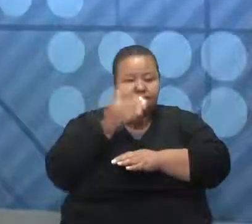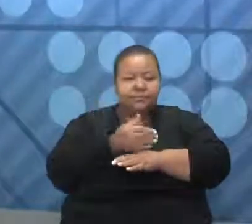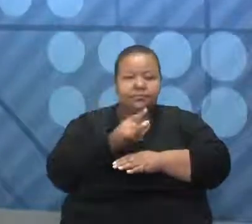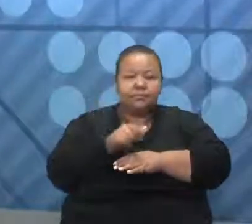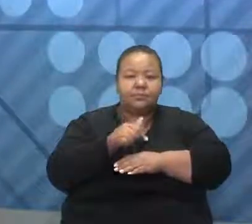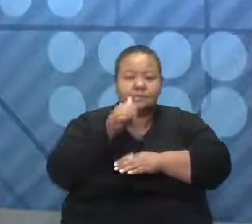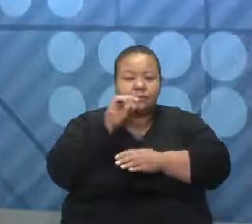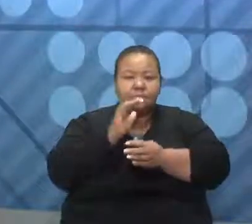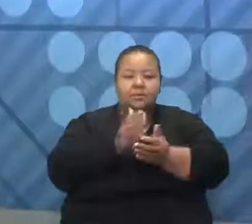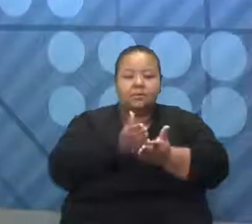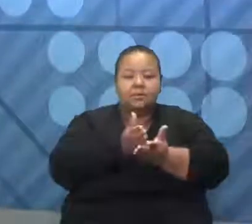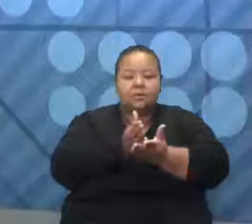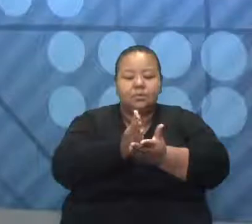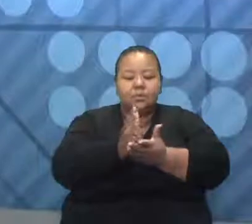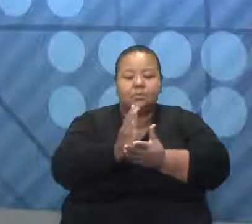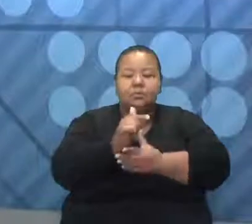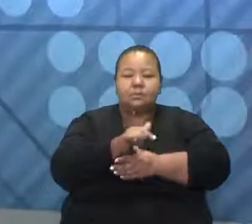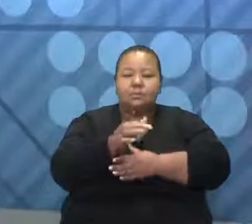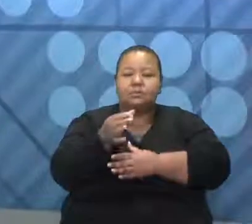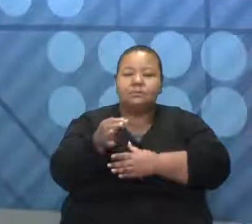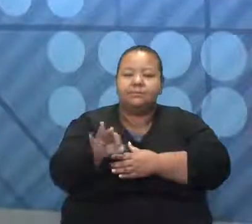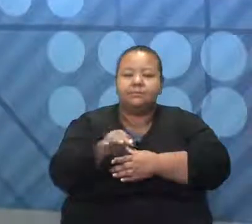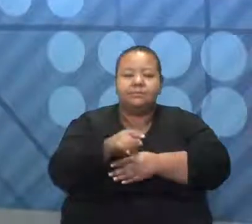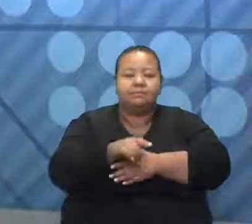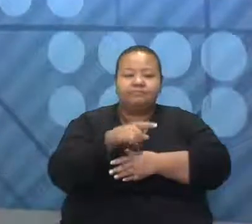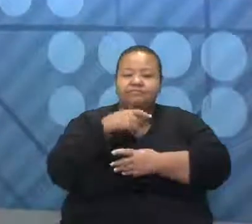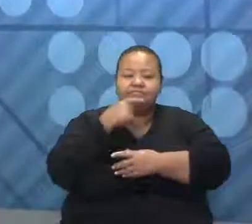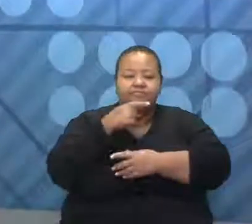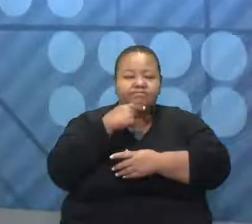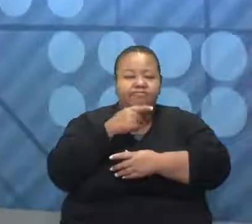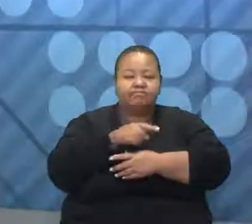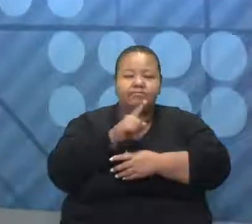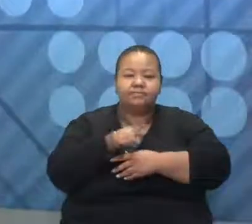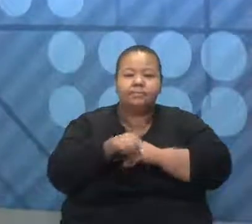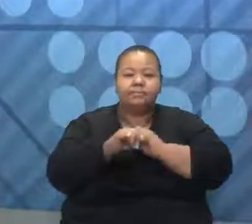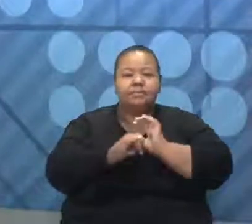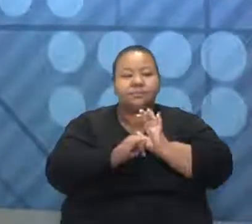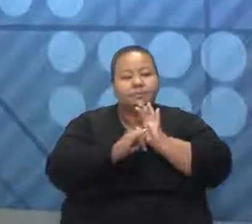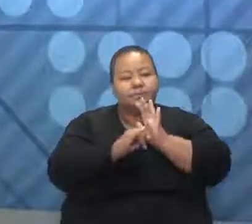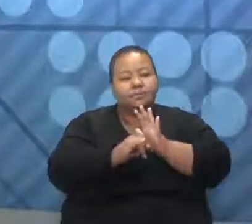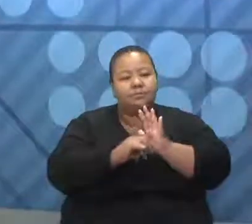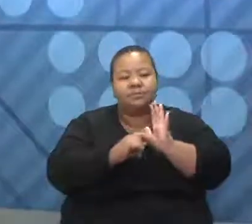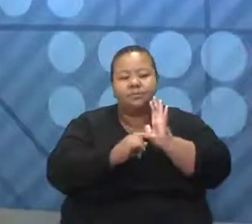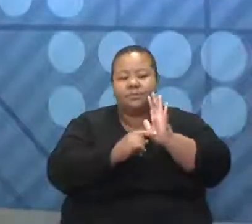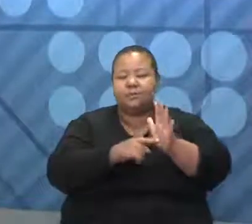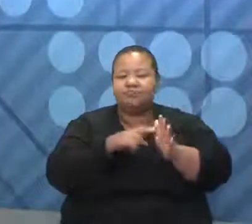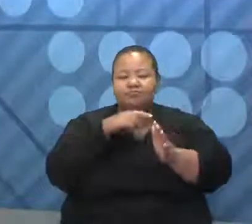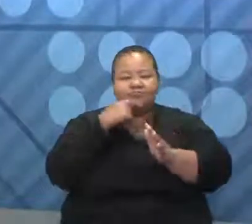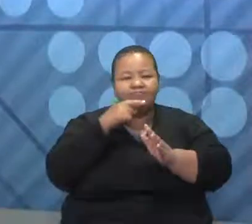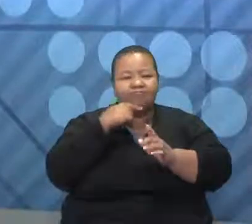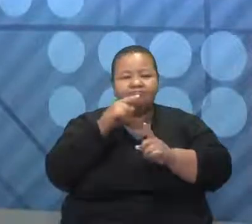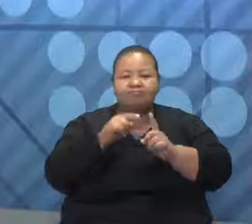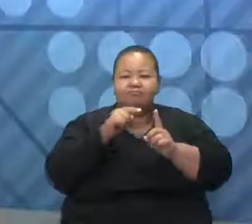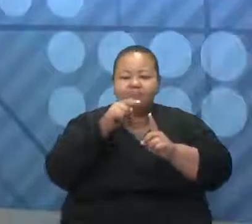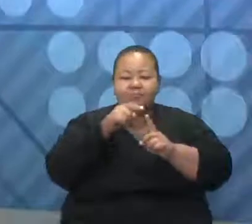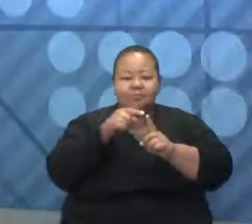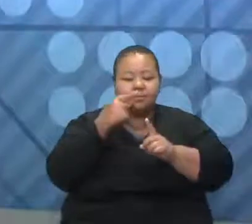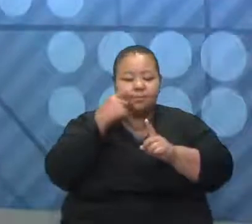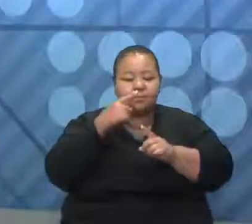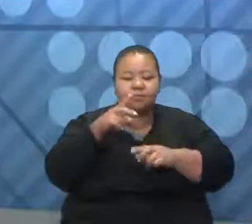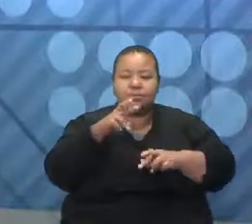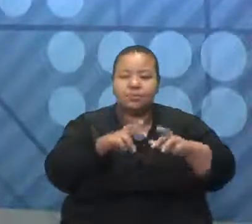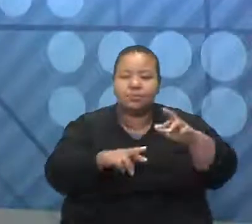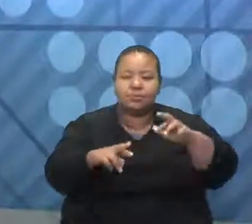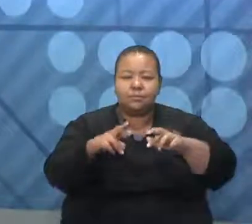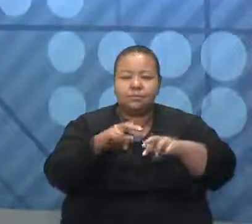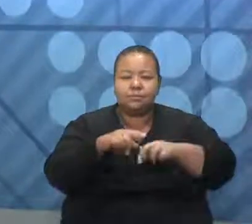que caminho que eu estou seguindo está correto. Se não está, se os indicadores mostram que eu não atingi meu objetivo, eu analiso que eles